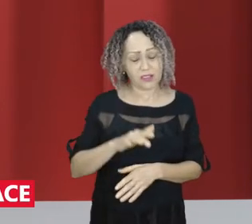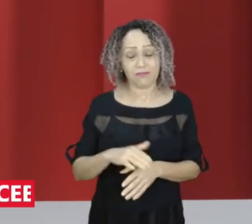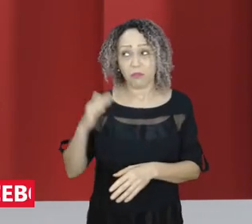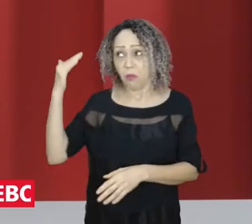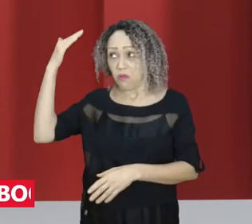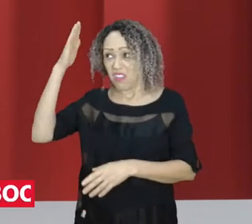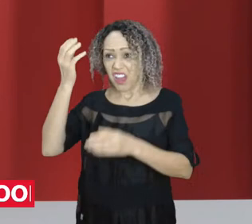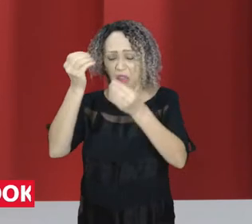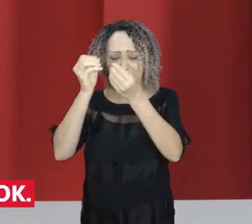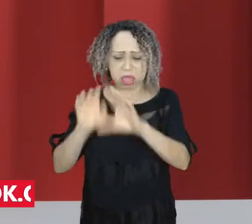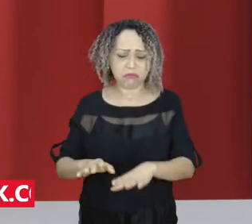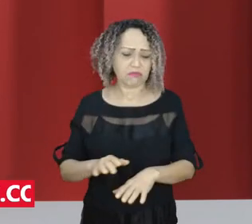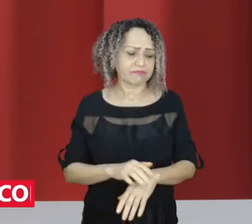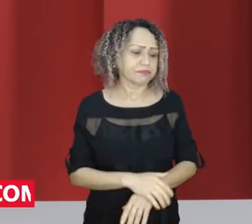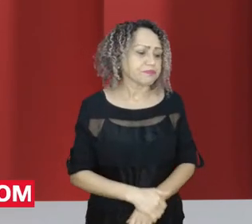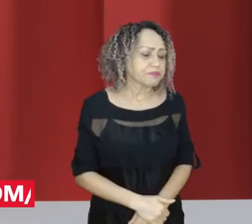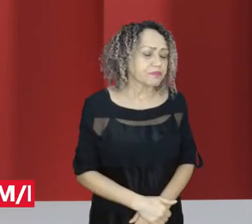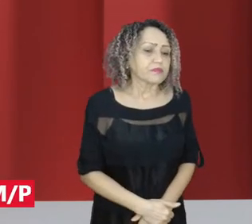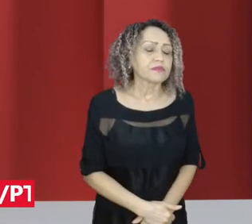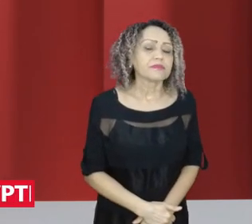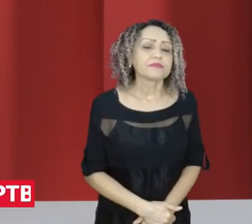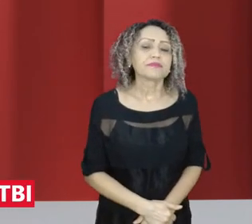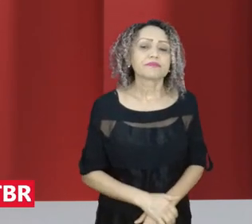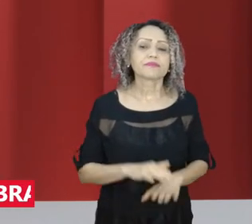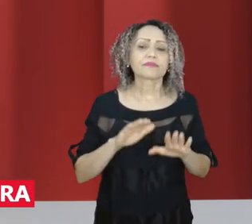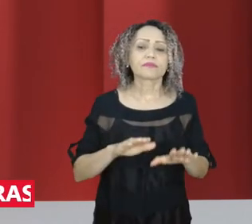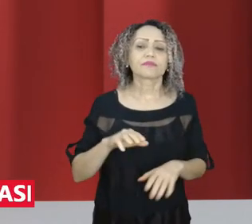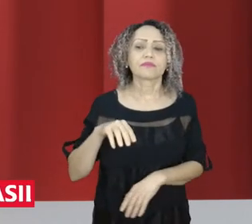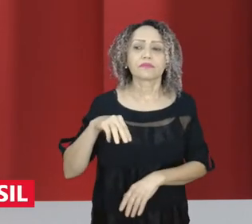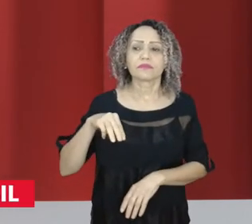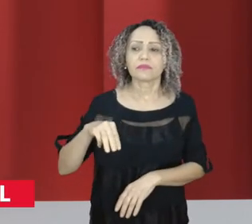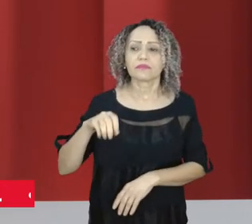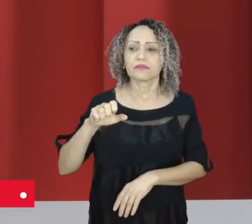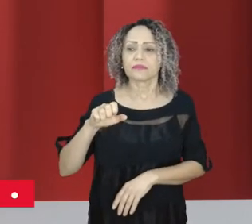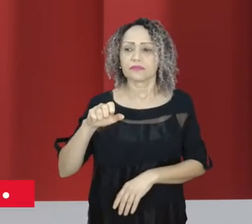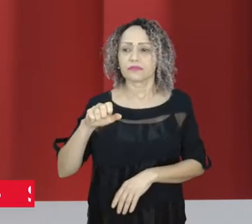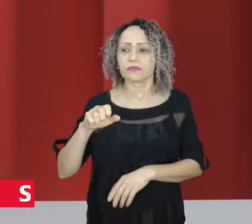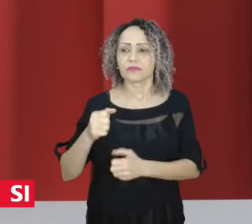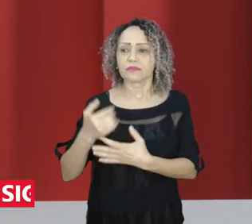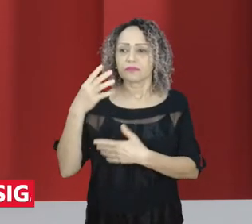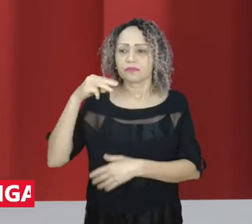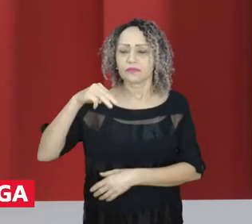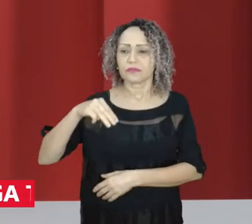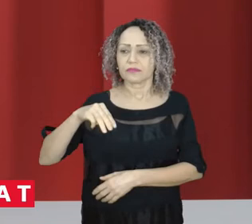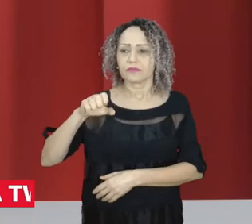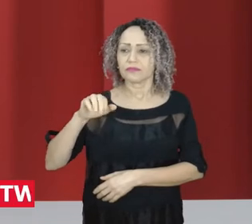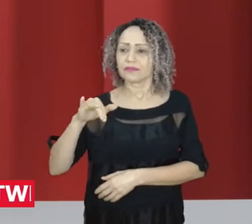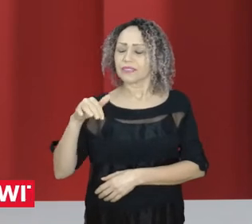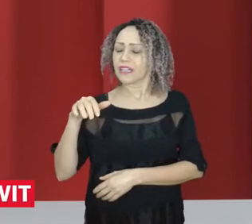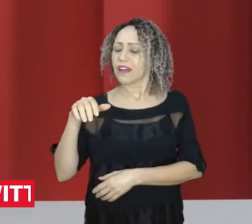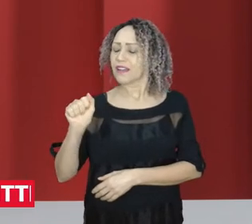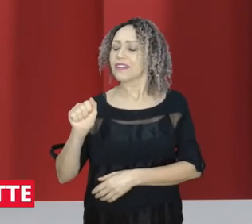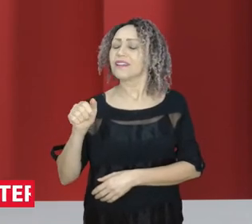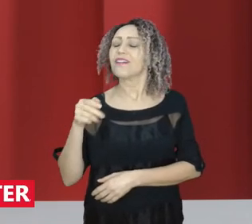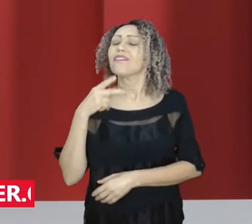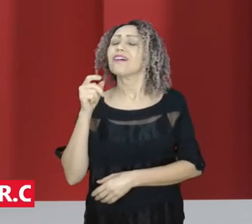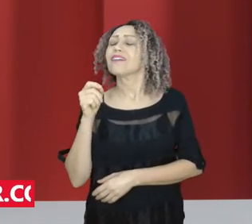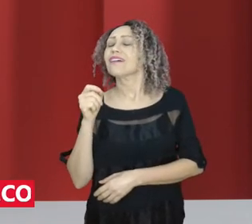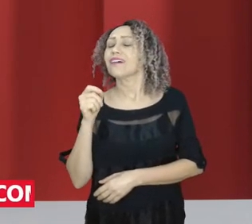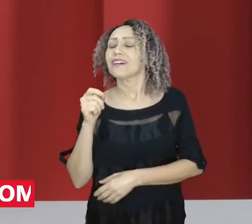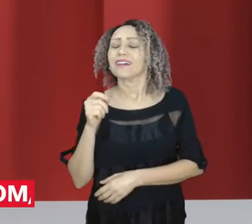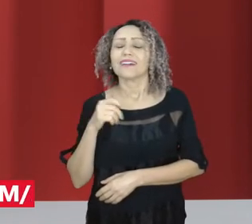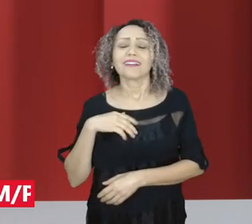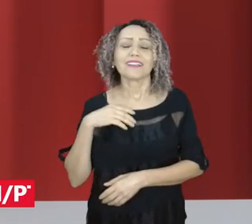Maria Fortunato. É, os cidadãos desse país estão com a alma lavada com essas caminhadas